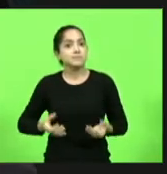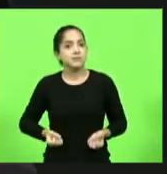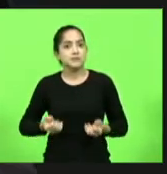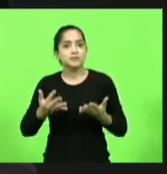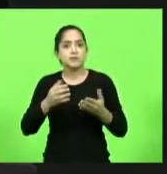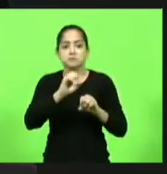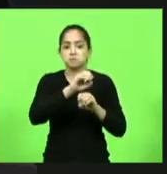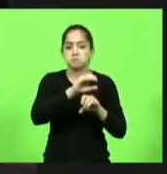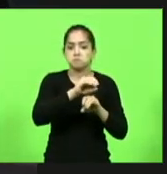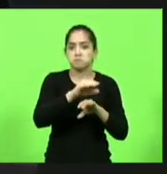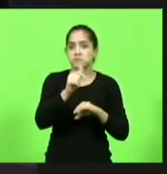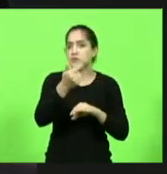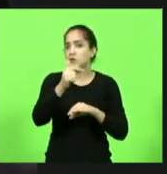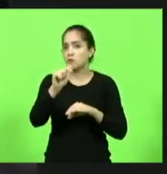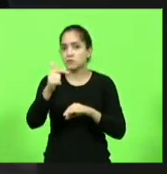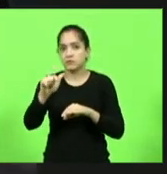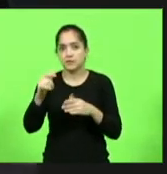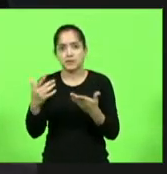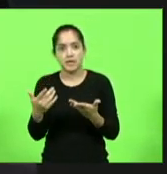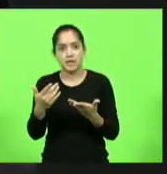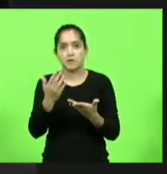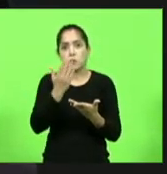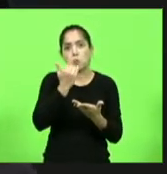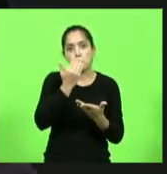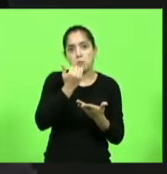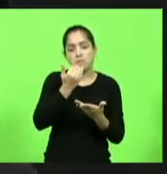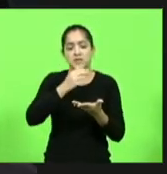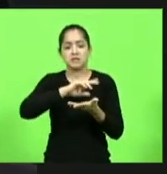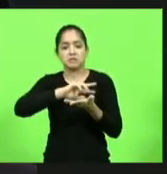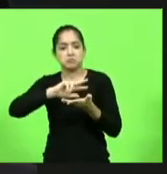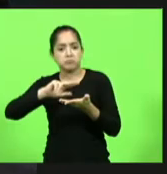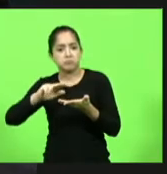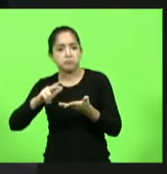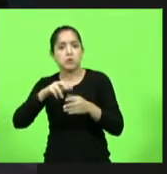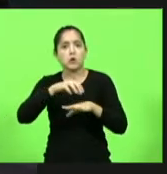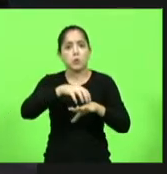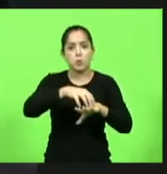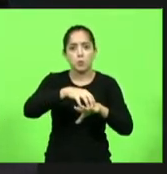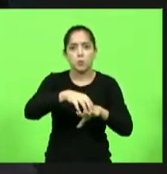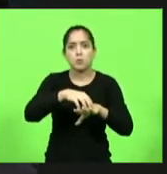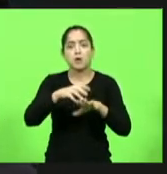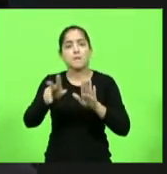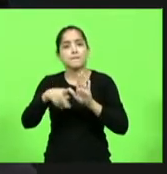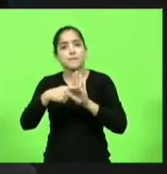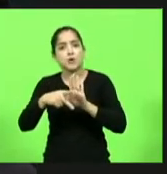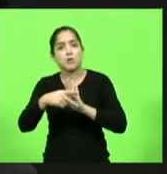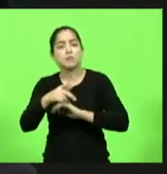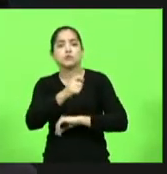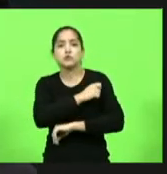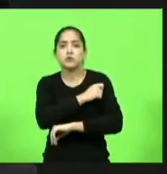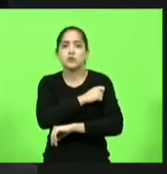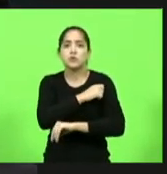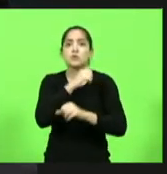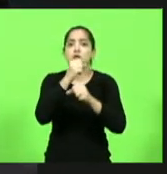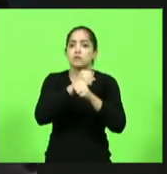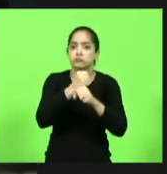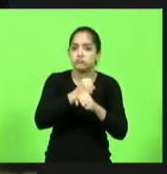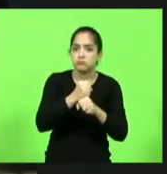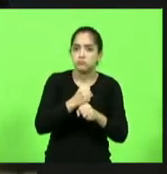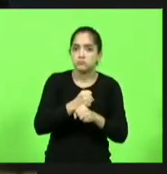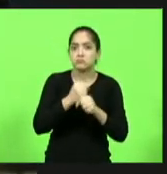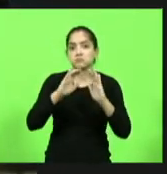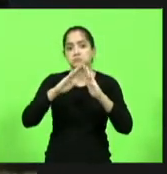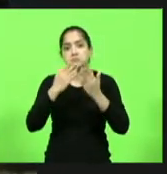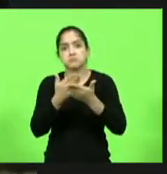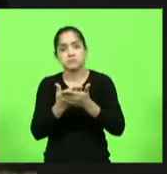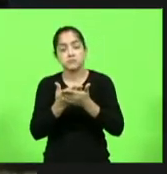porque não houve despesa com merenda, não houve despesa com deslocamento de aluno, não houve despesa com reforma de escola. Então, o